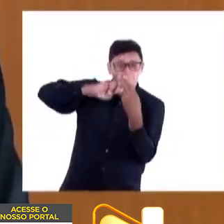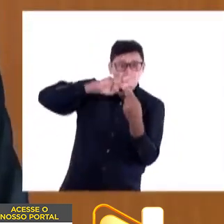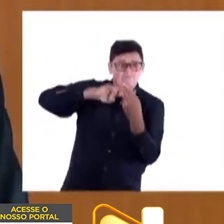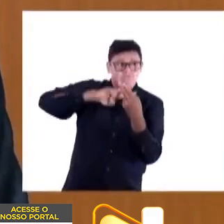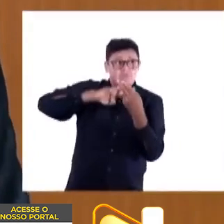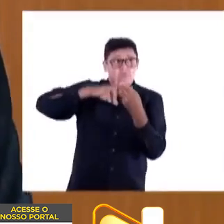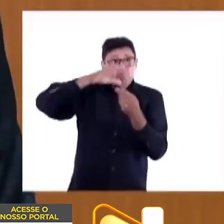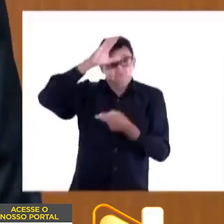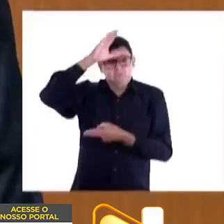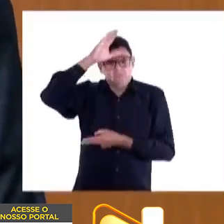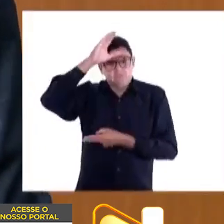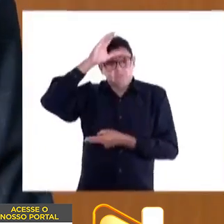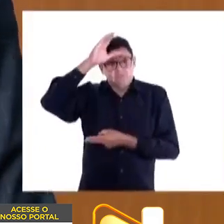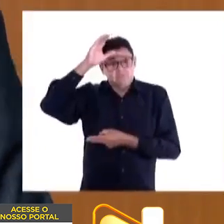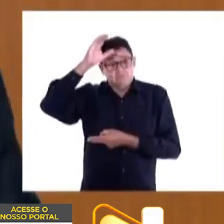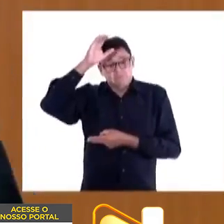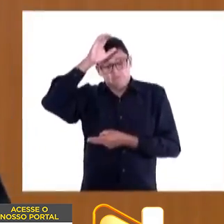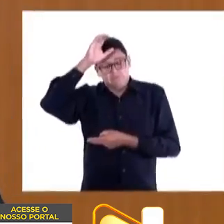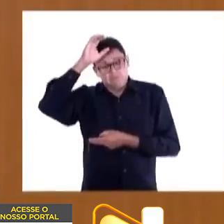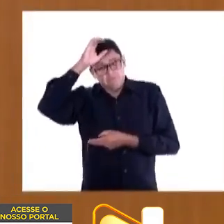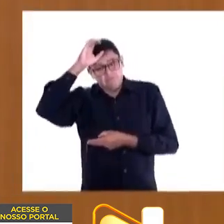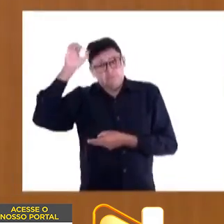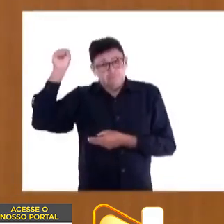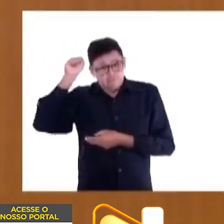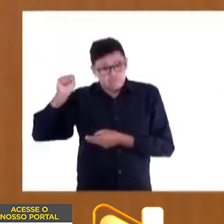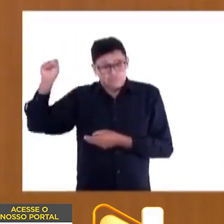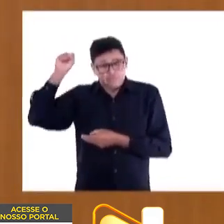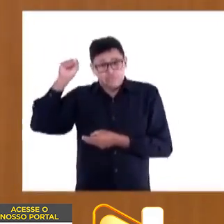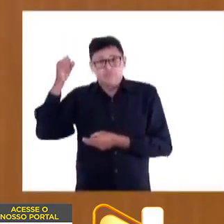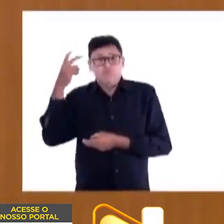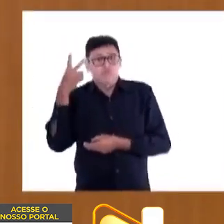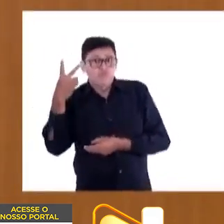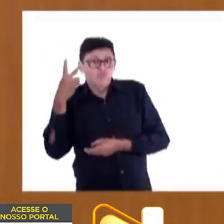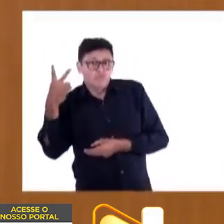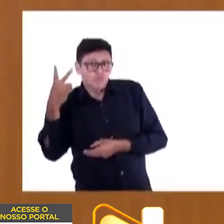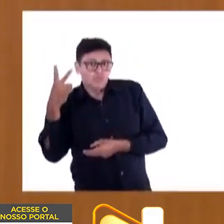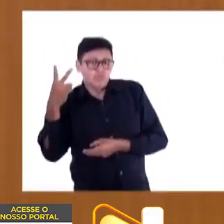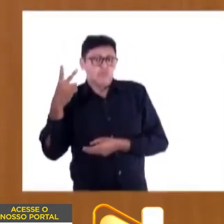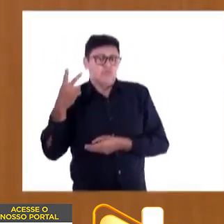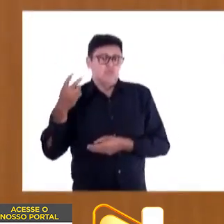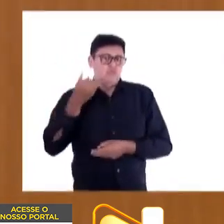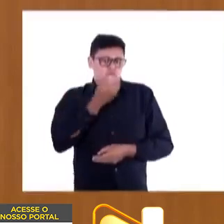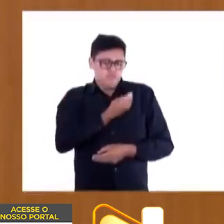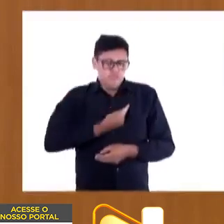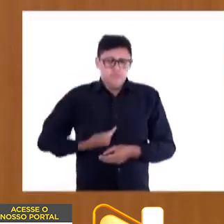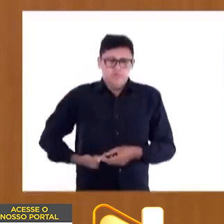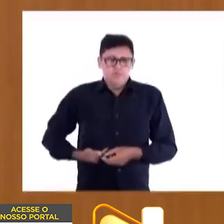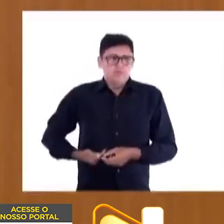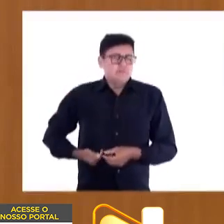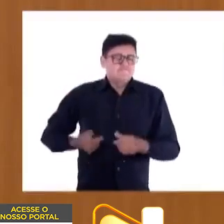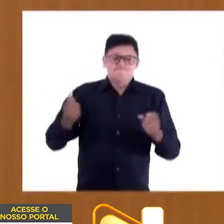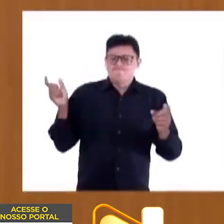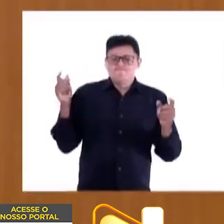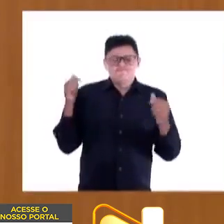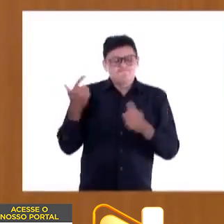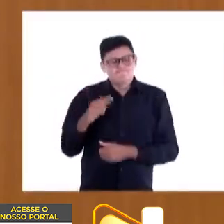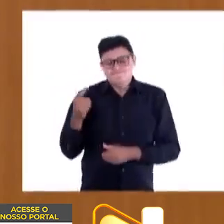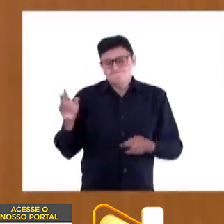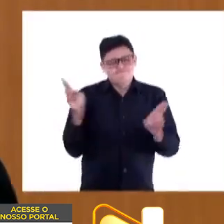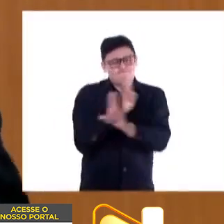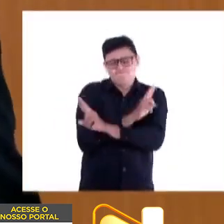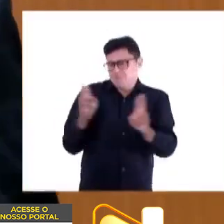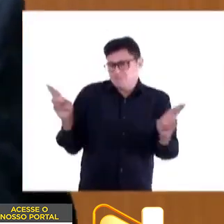sobrinhos do governador, com quem o governador não tem nenhuma relação há anos, comparou a